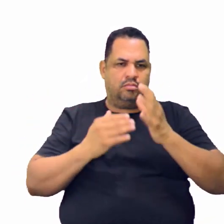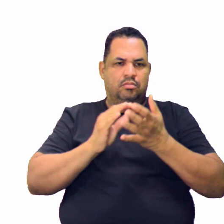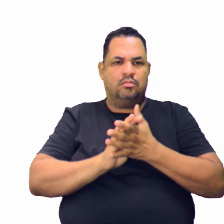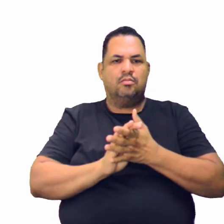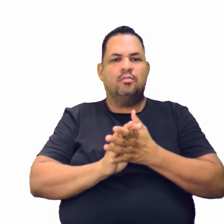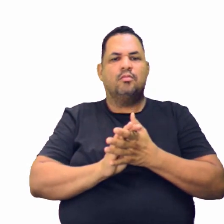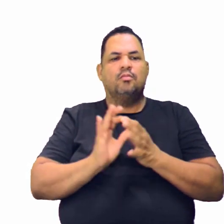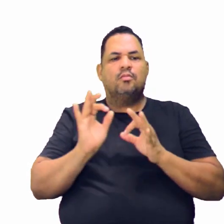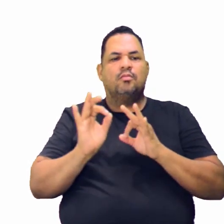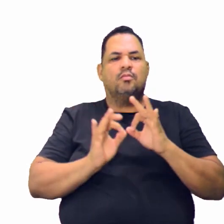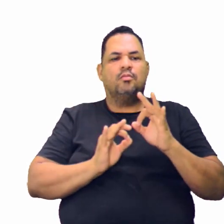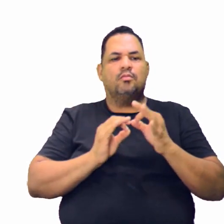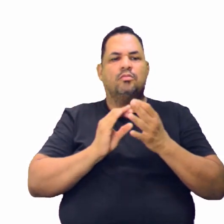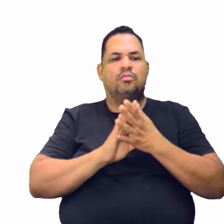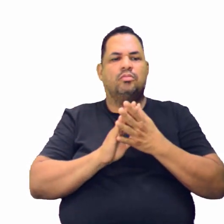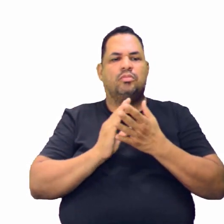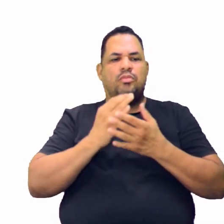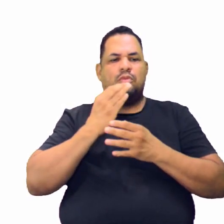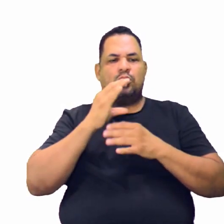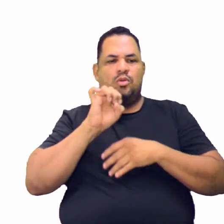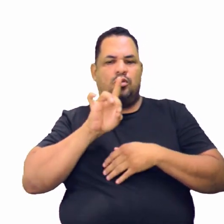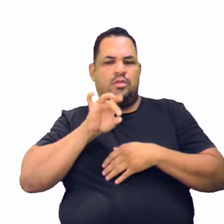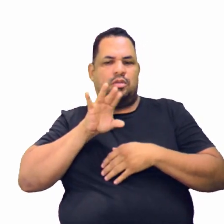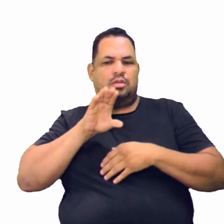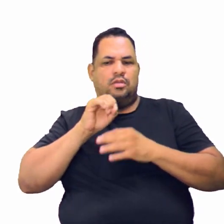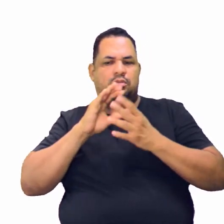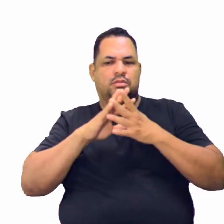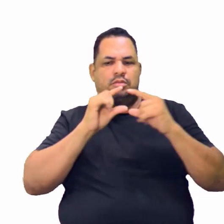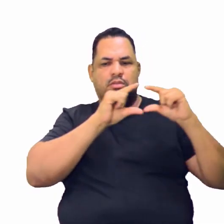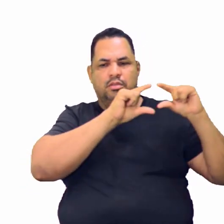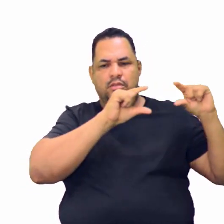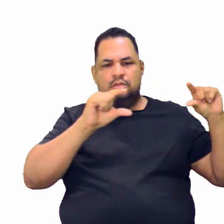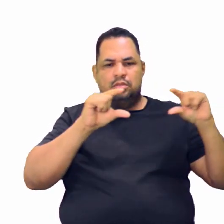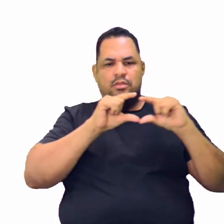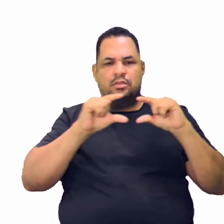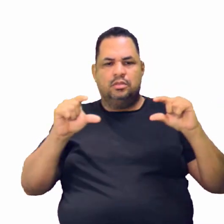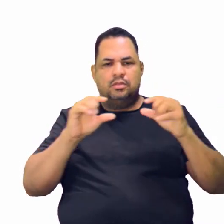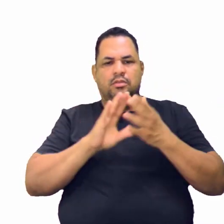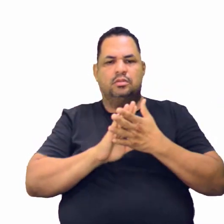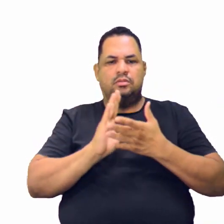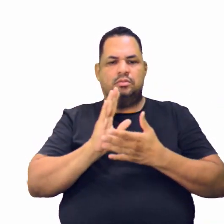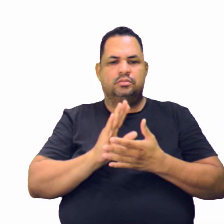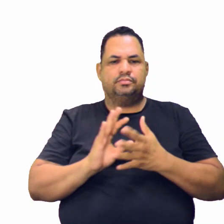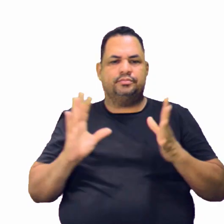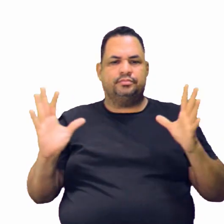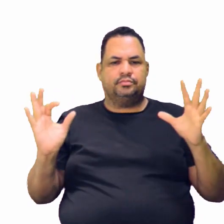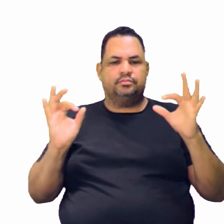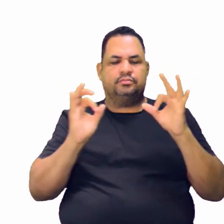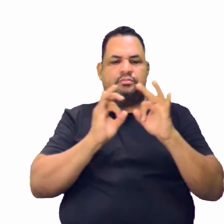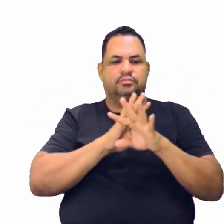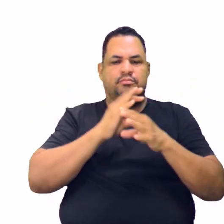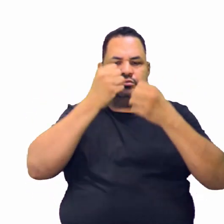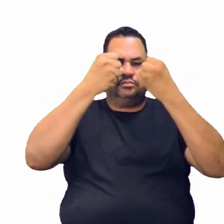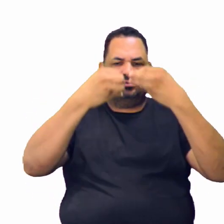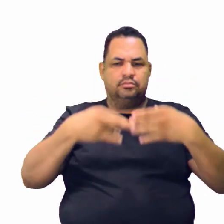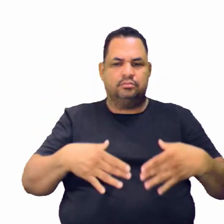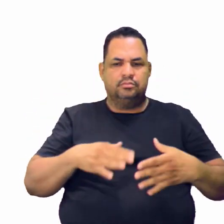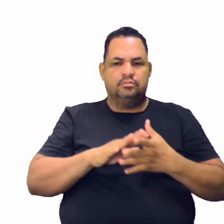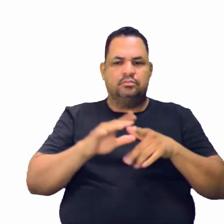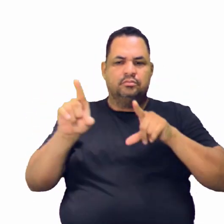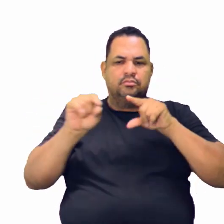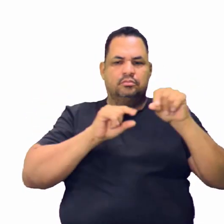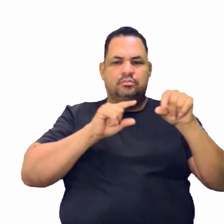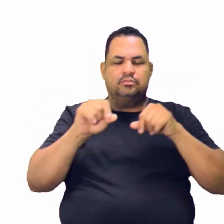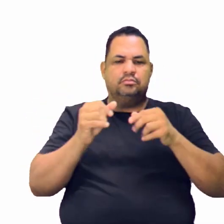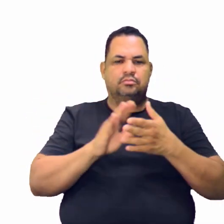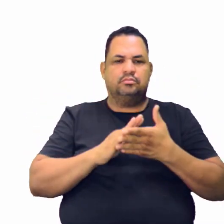conjunções coordenativas, ela pode ser aditiva, adversativa, alternativa, conclusiva ou explicativa.